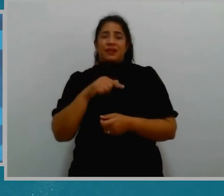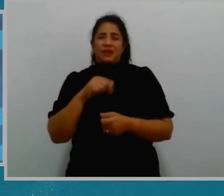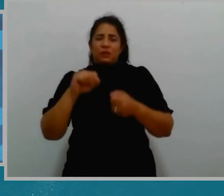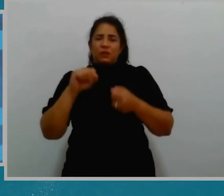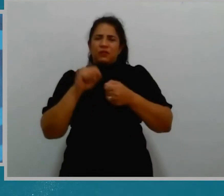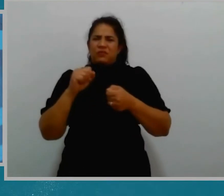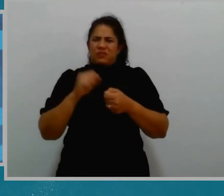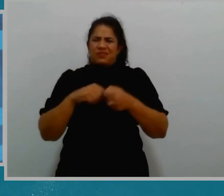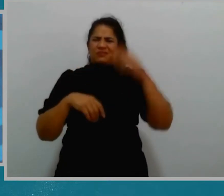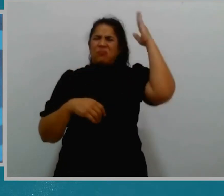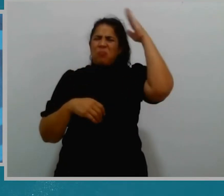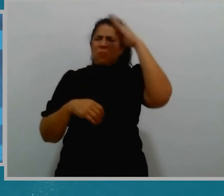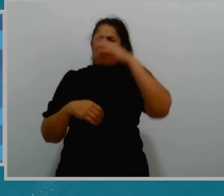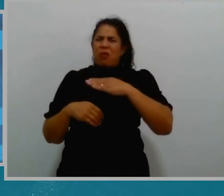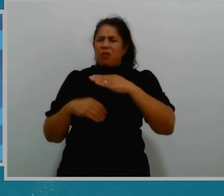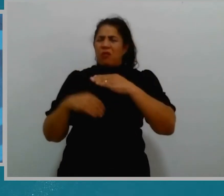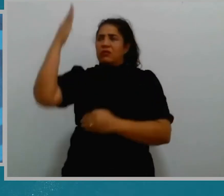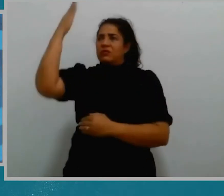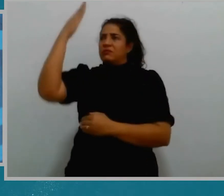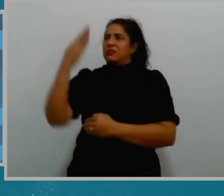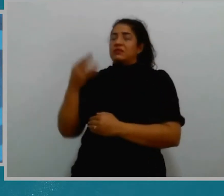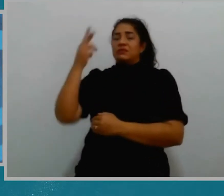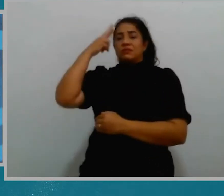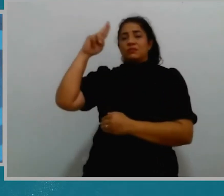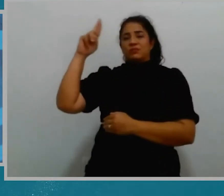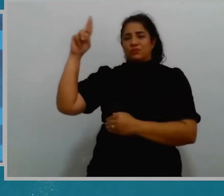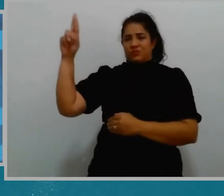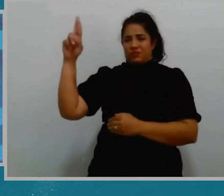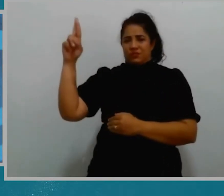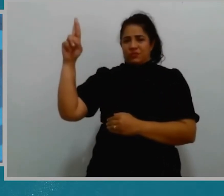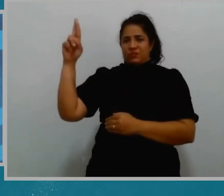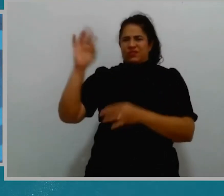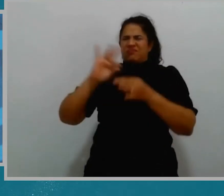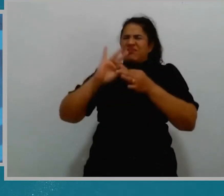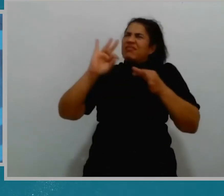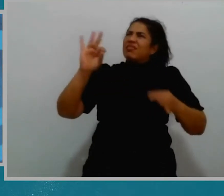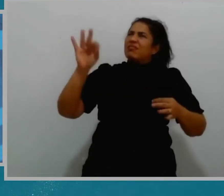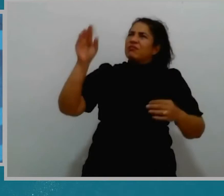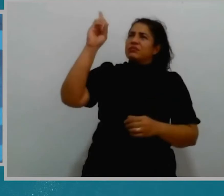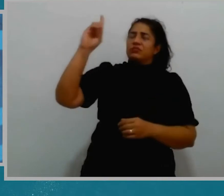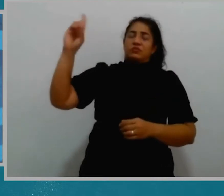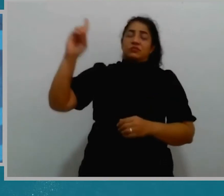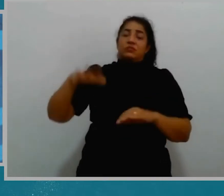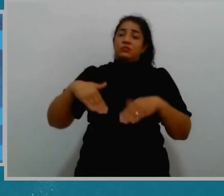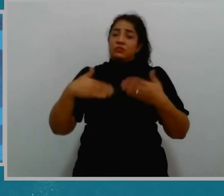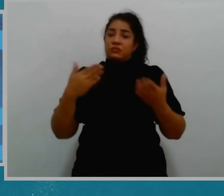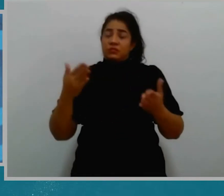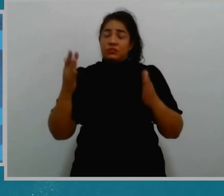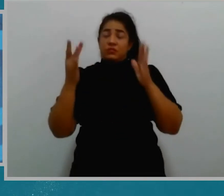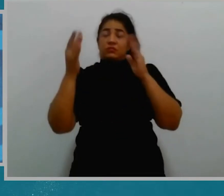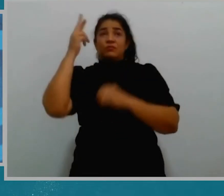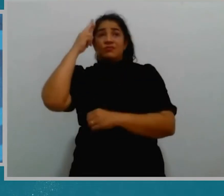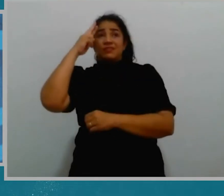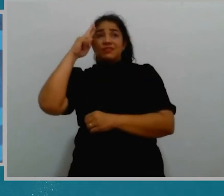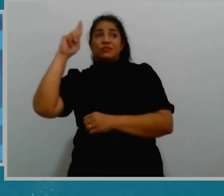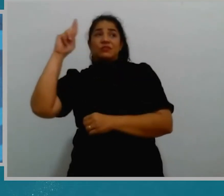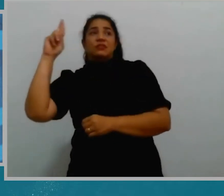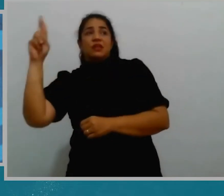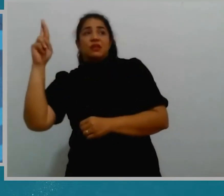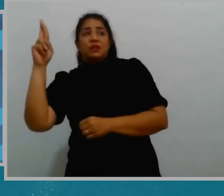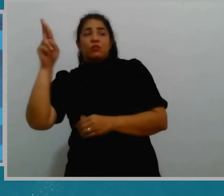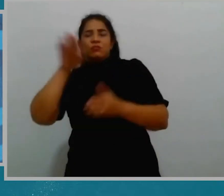exílio, e o Senhor então o tirou, ele foi levado ao exílio, e o seu